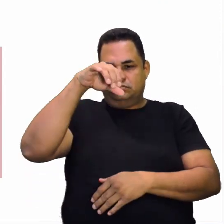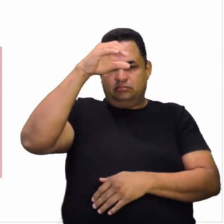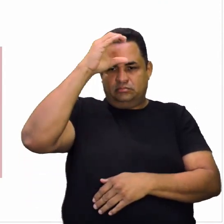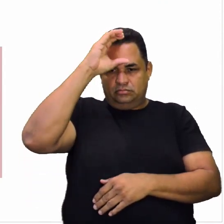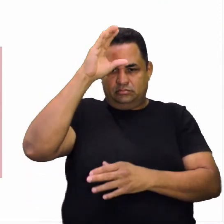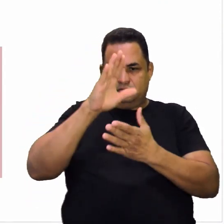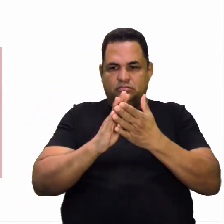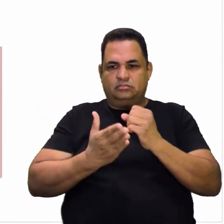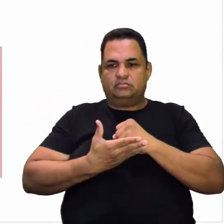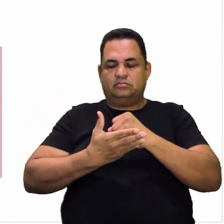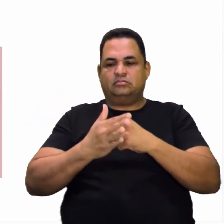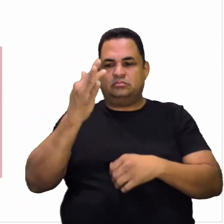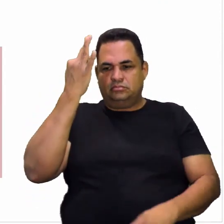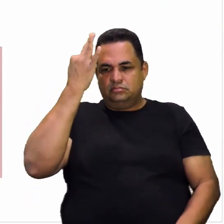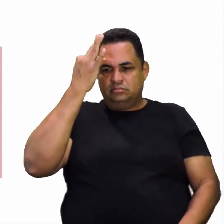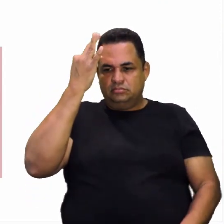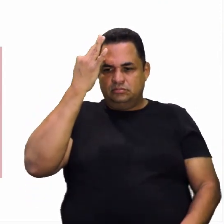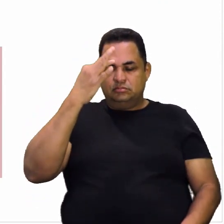de fundamento da